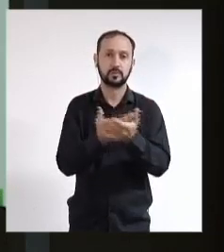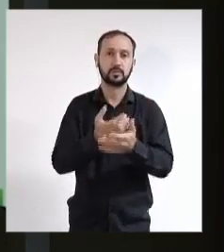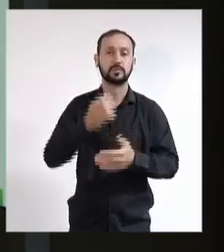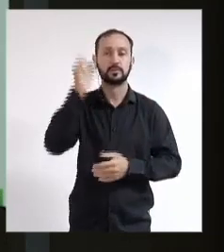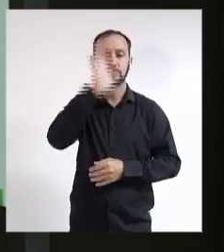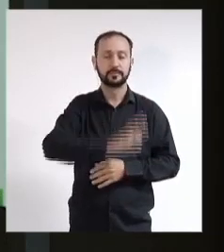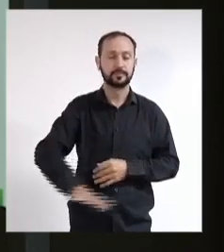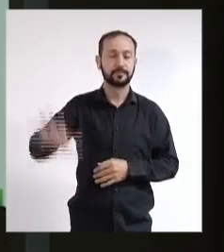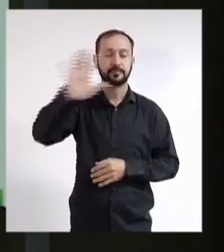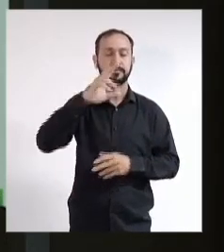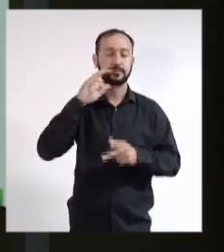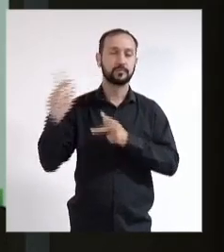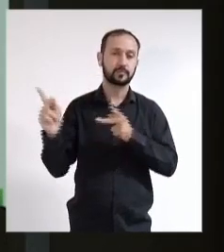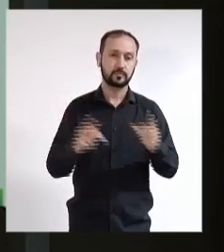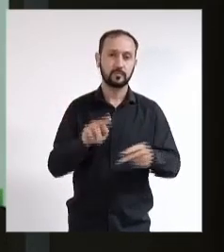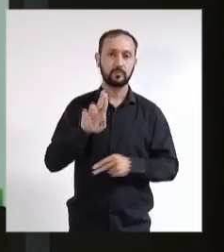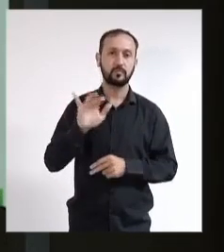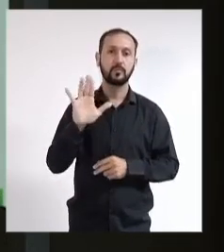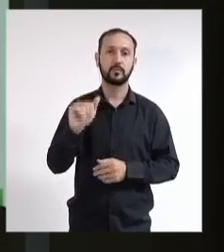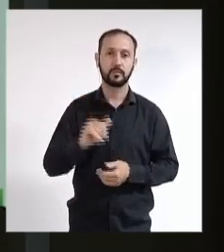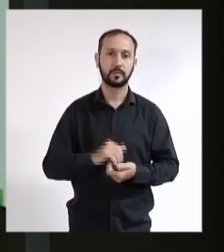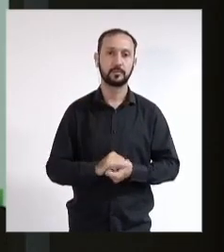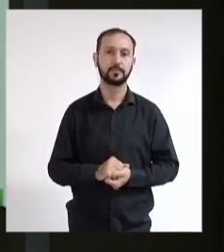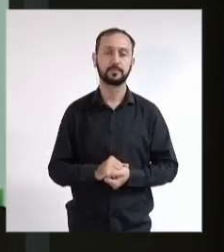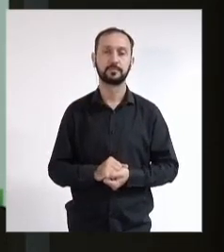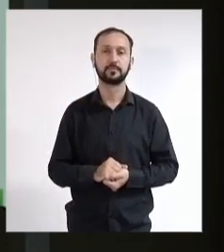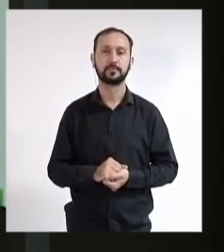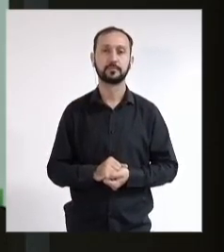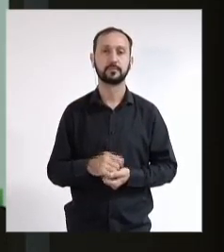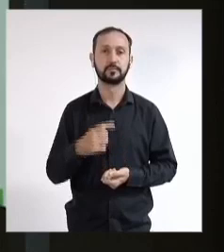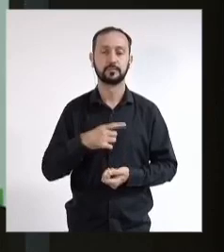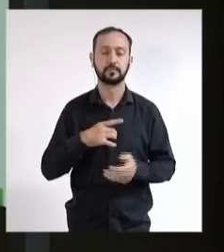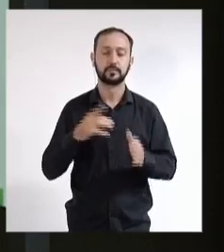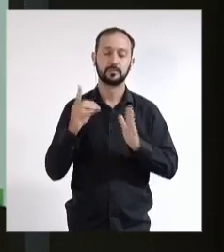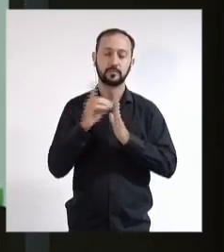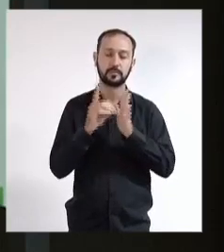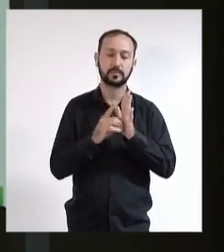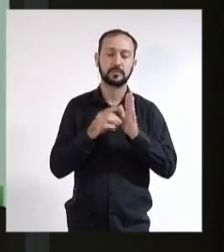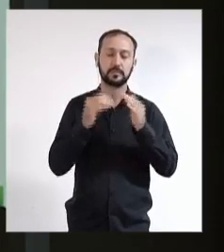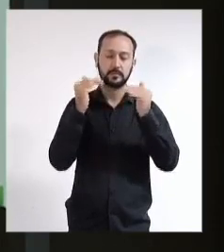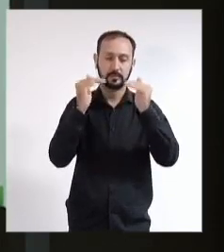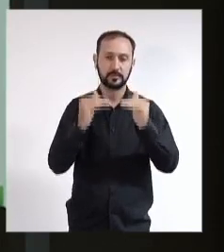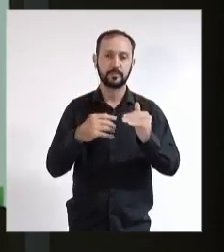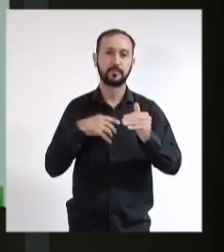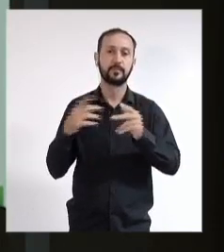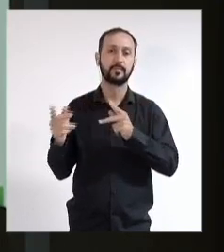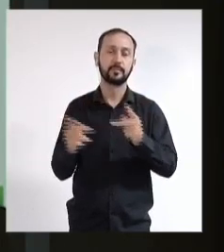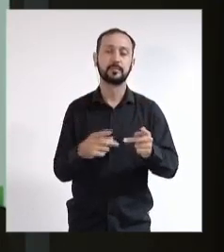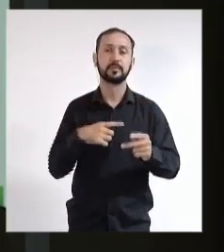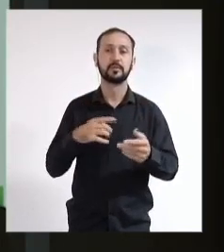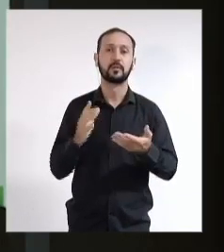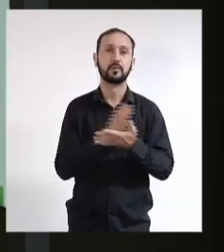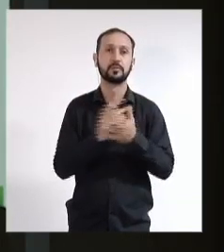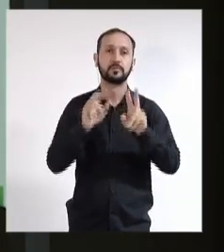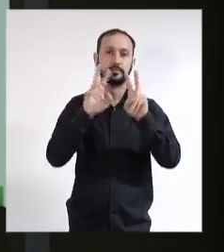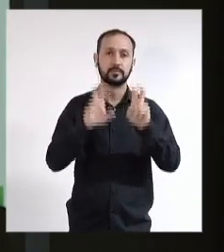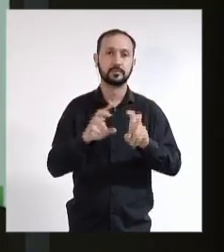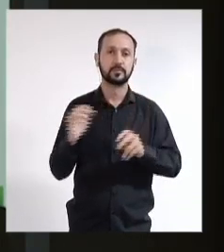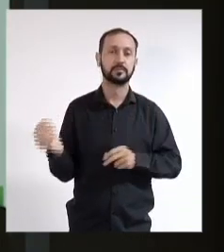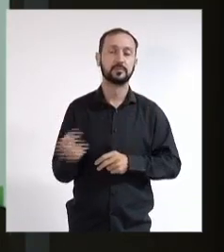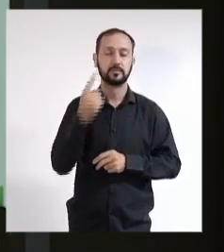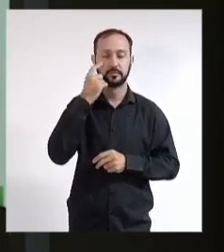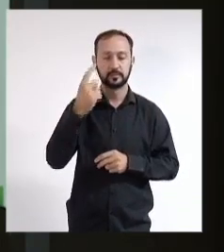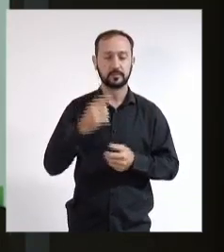sobre visitação e observação tem um são diretrizes para a visitação tá ele traz algumas coisas importantes para nós né